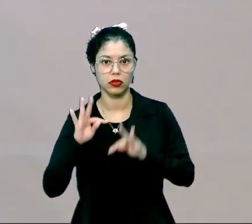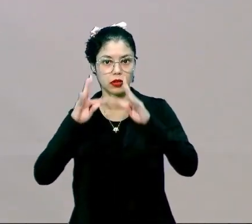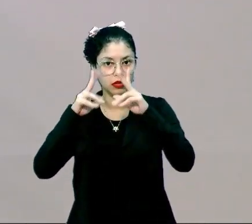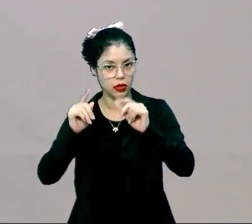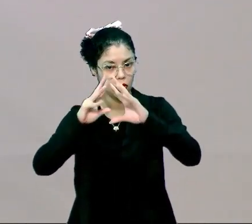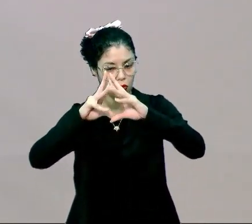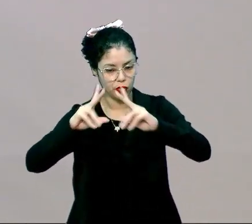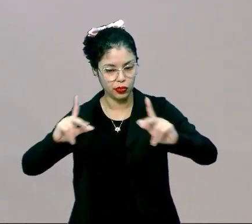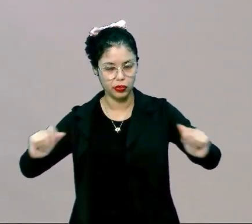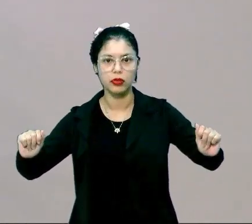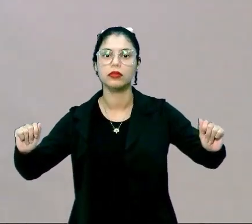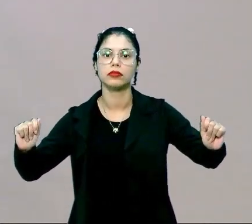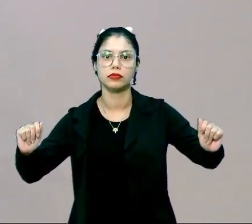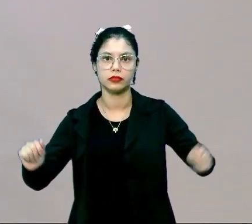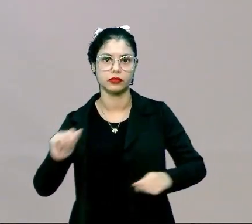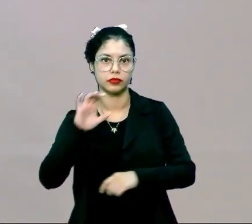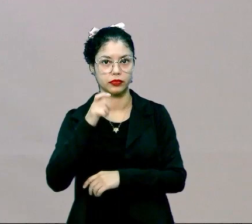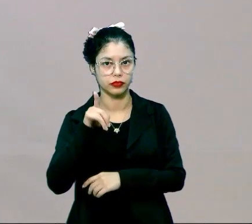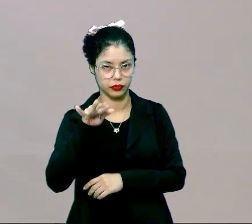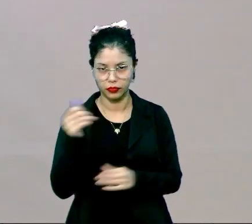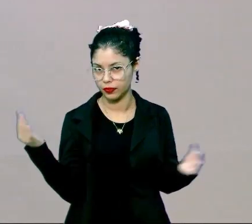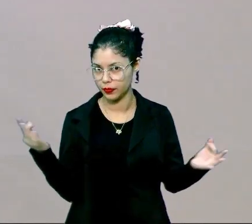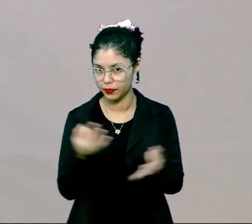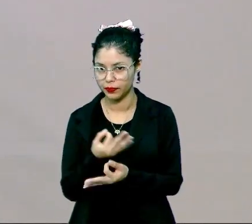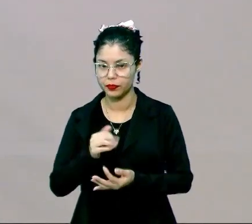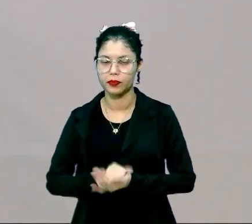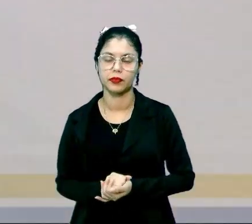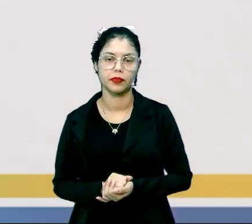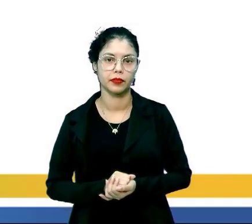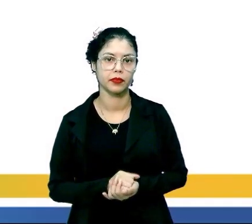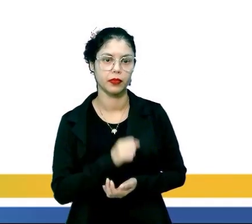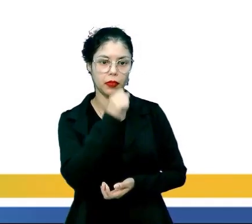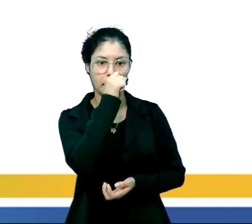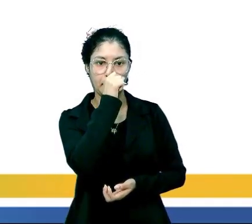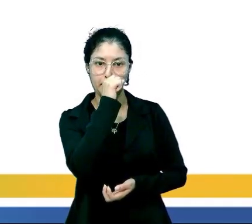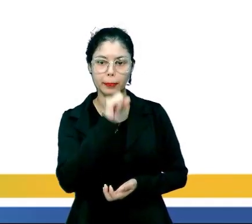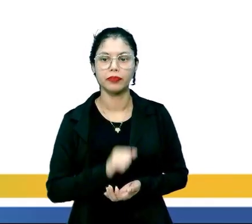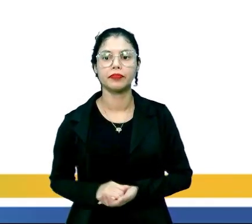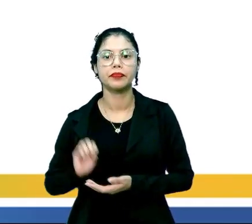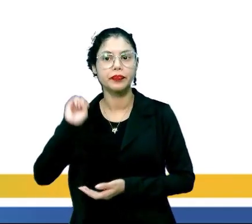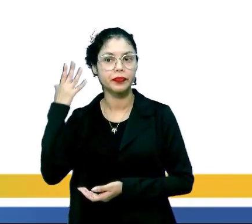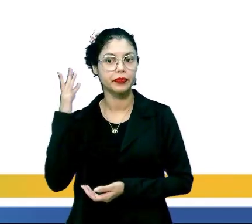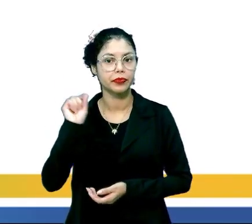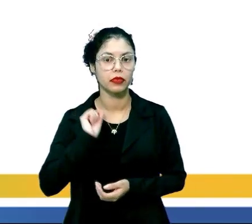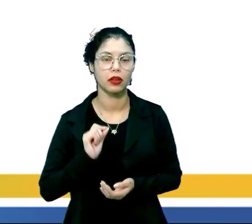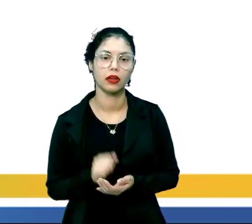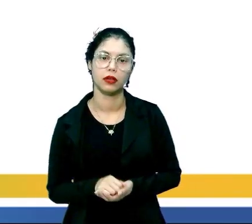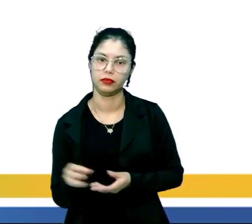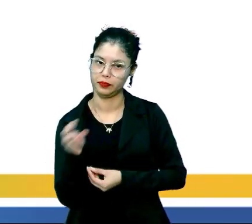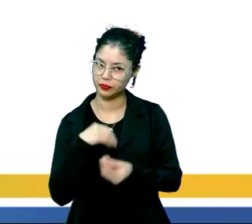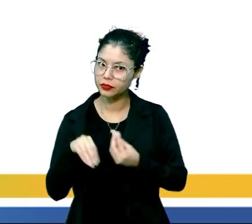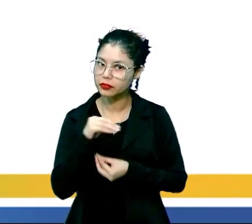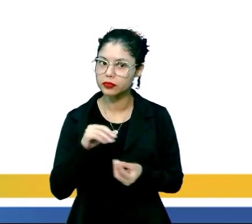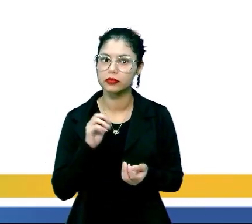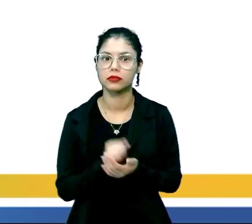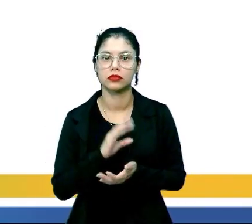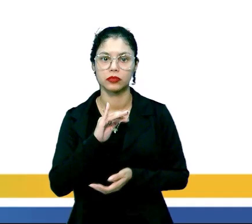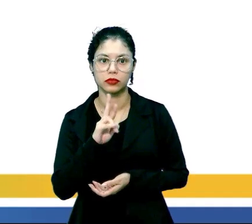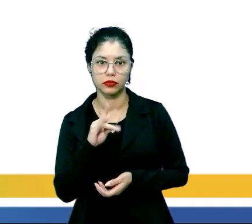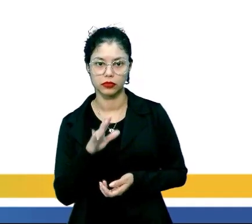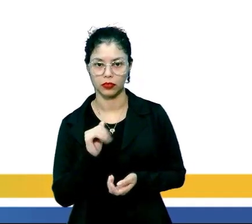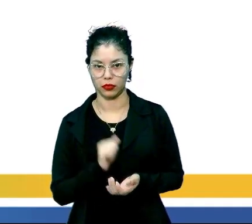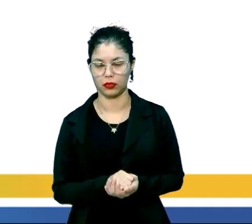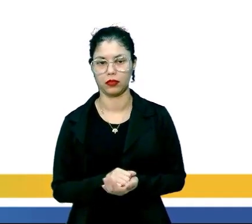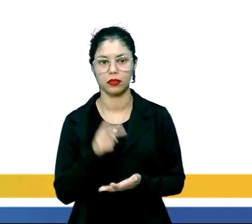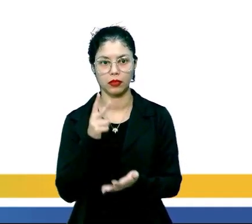toda decomposição é do tipo endo. Perfeito? Então vamos seguir. Nesse caso, se eu tenho uma reação de combustão, eu sempre vou